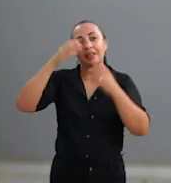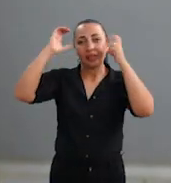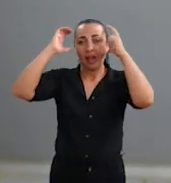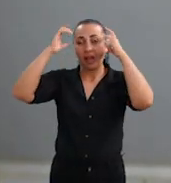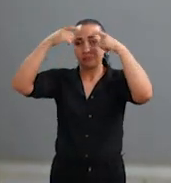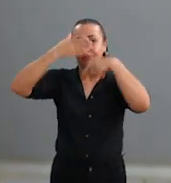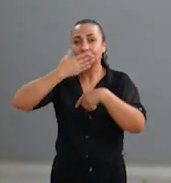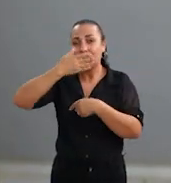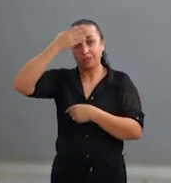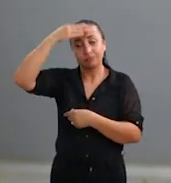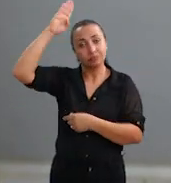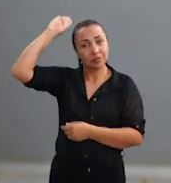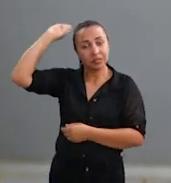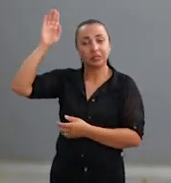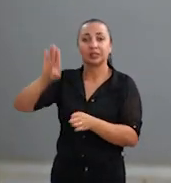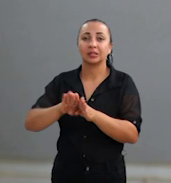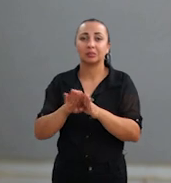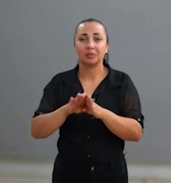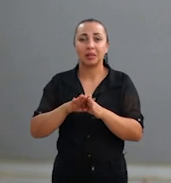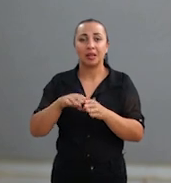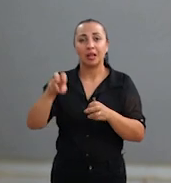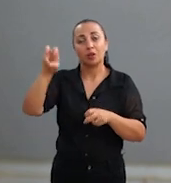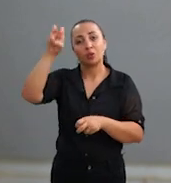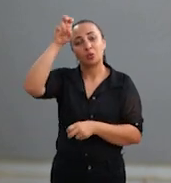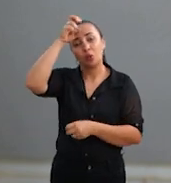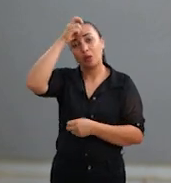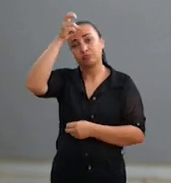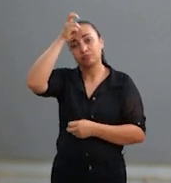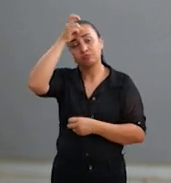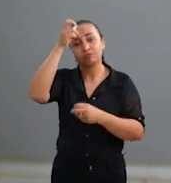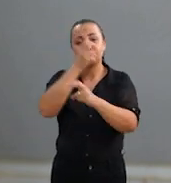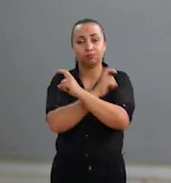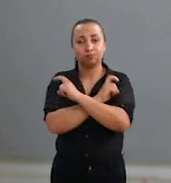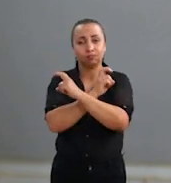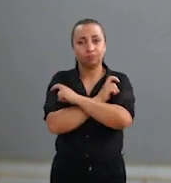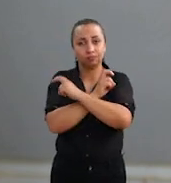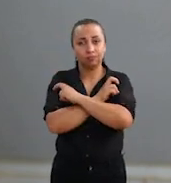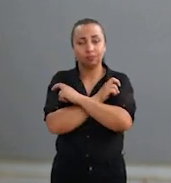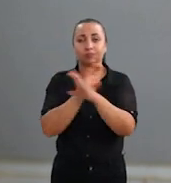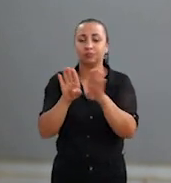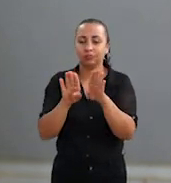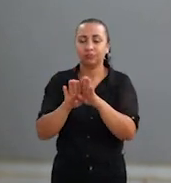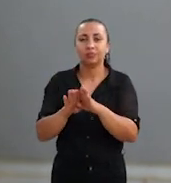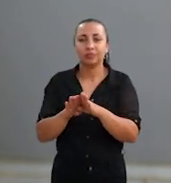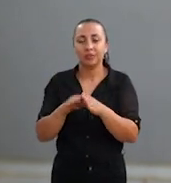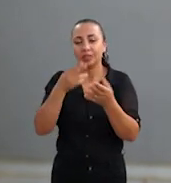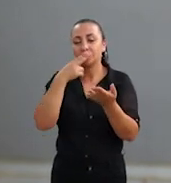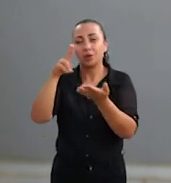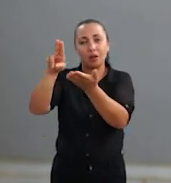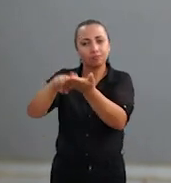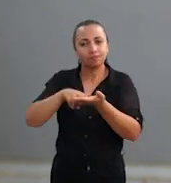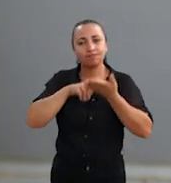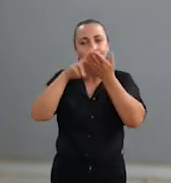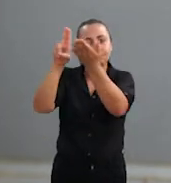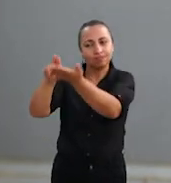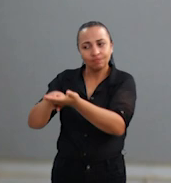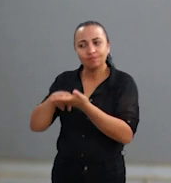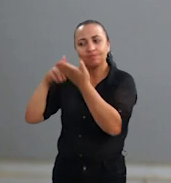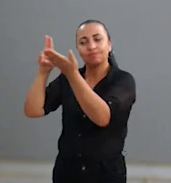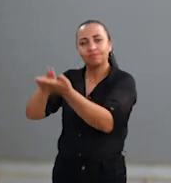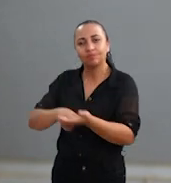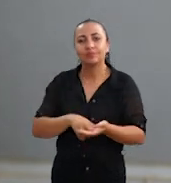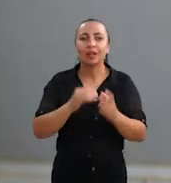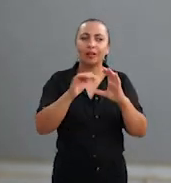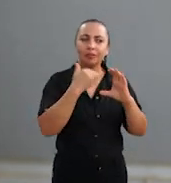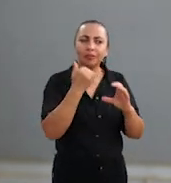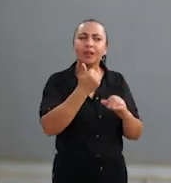Saudita, da Etiópia, do Egito, do Iêmen. Eu recebi cartas de vários locais. E